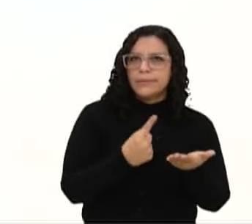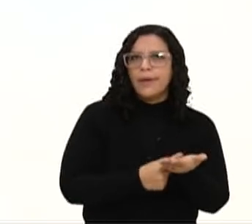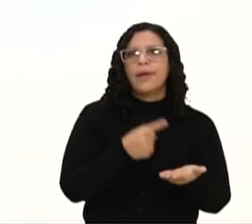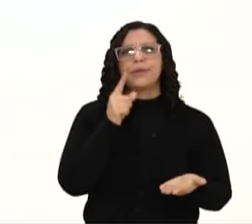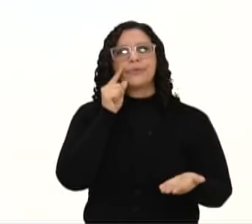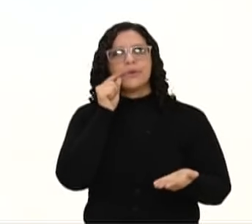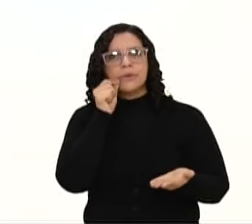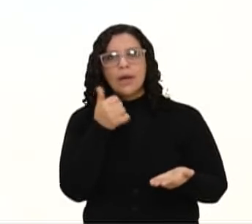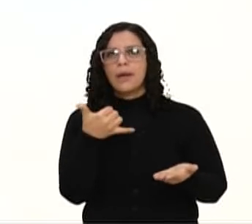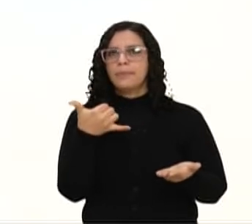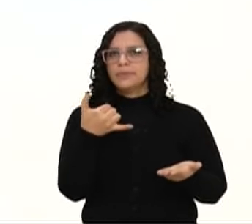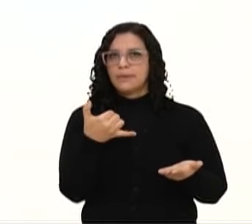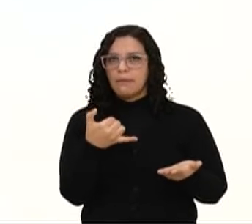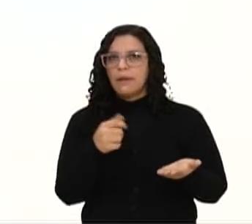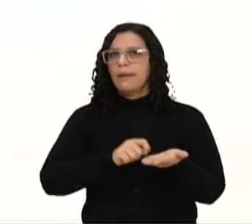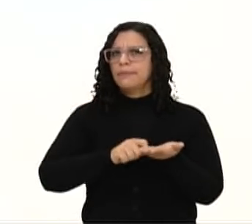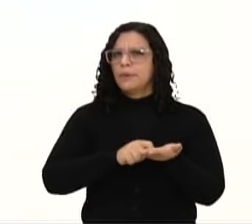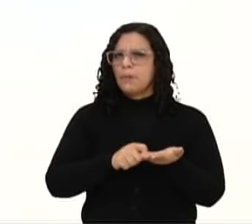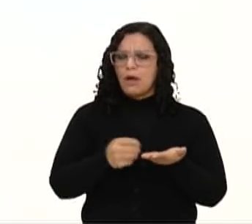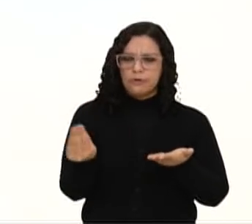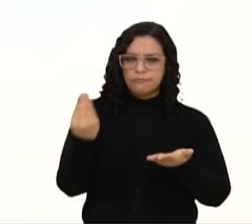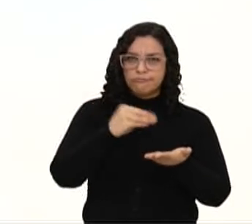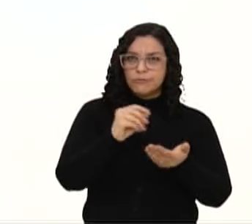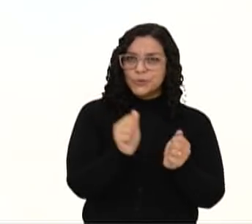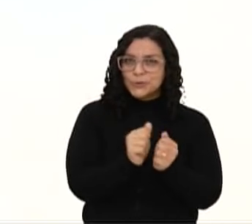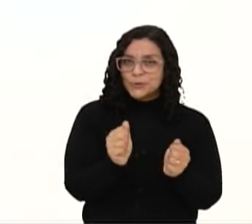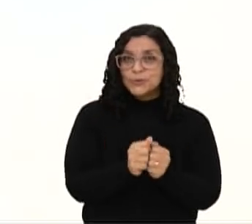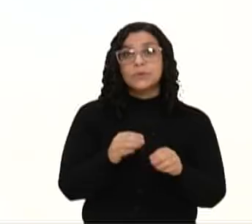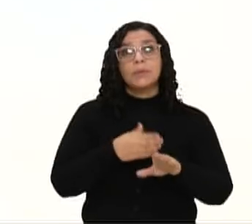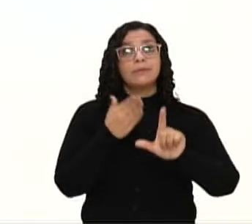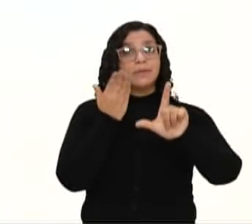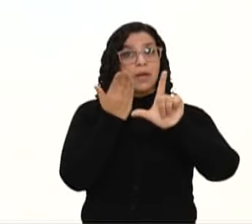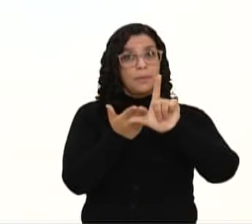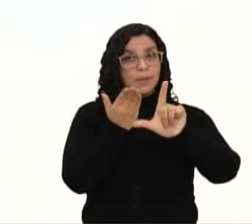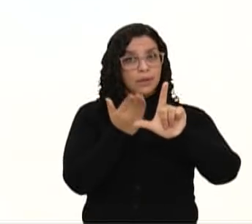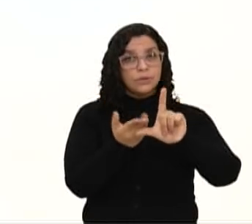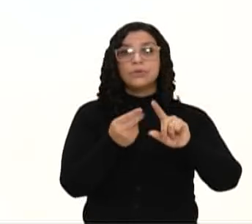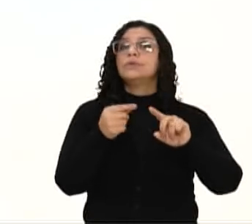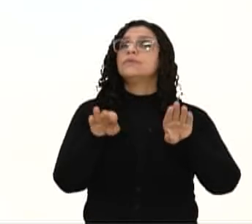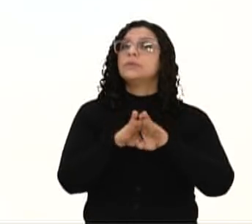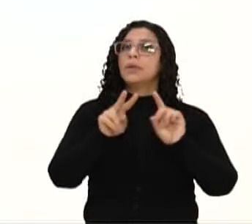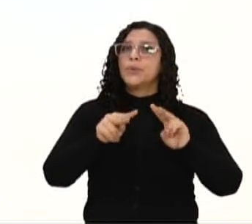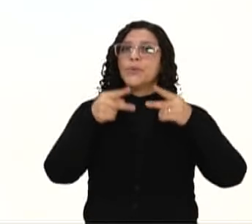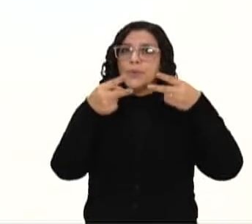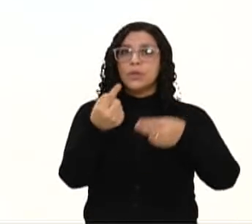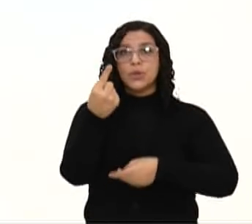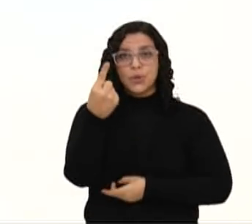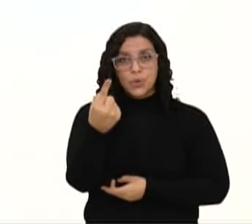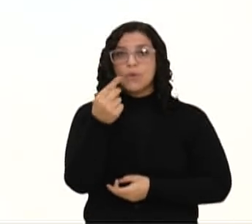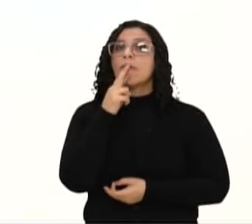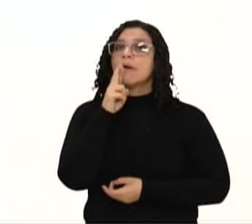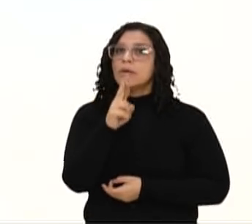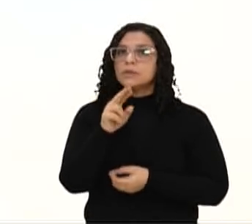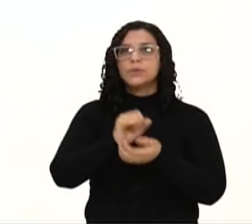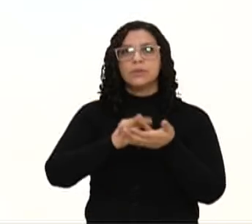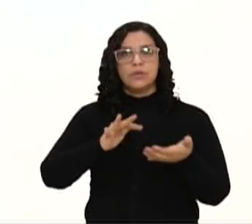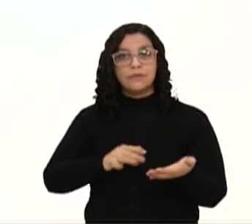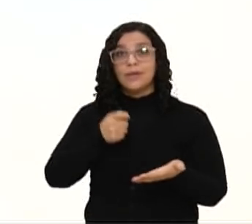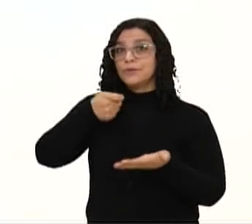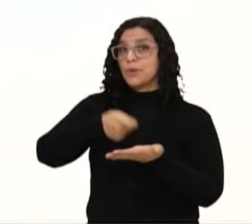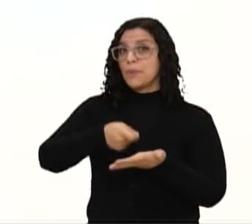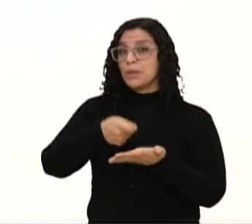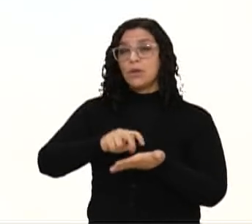aula, como em todas as aulas vocês devem ter. Entrem lá no aplicativo, no link número 1, respondam a